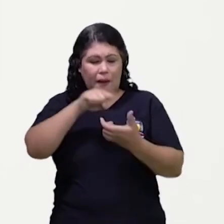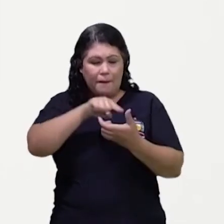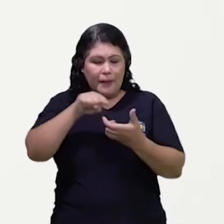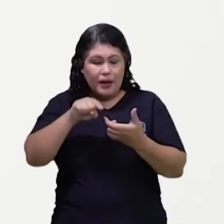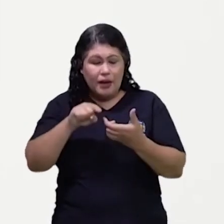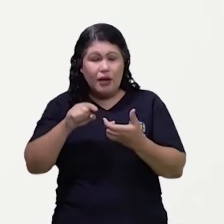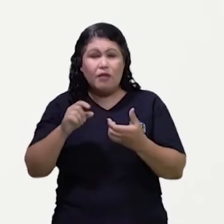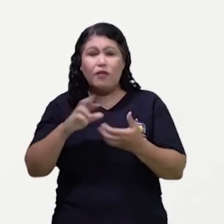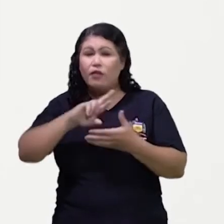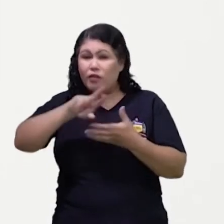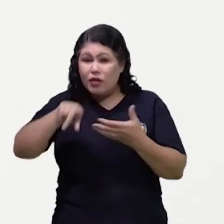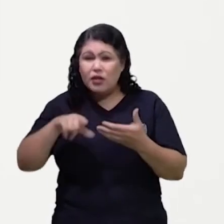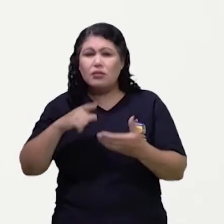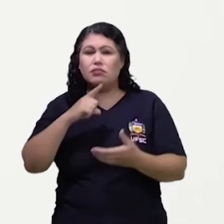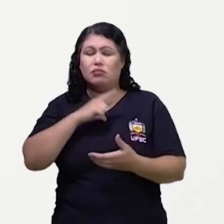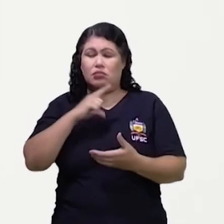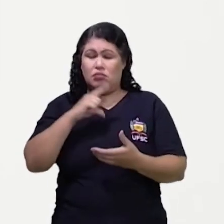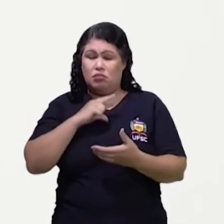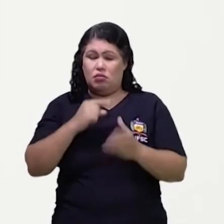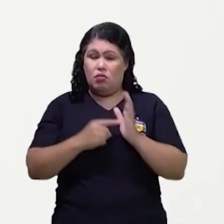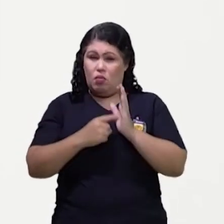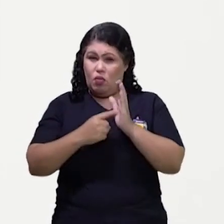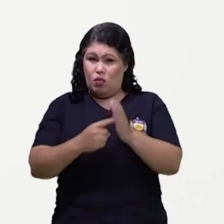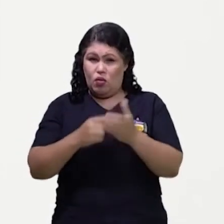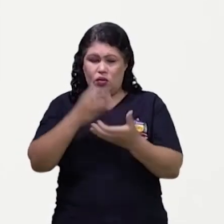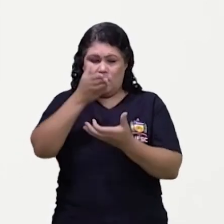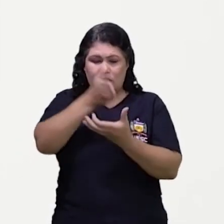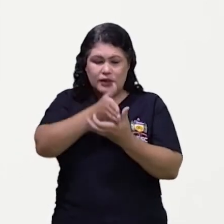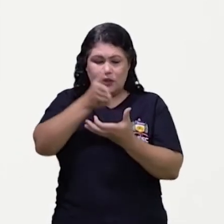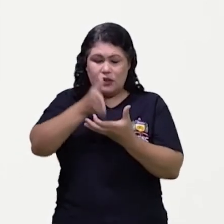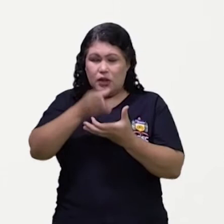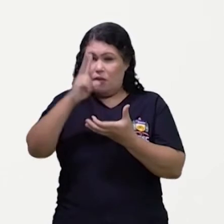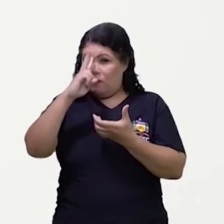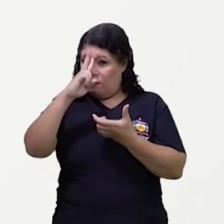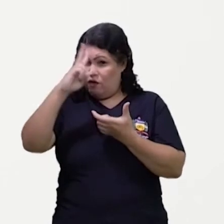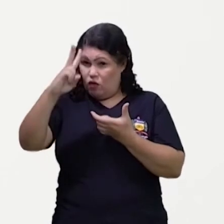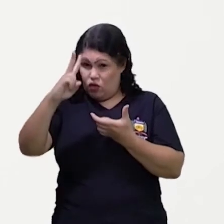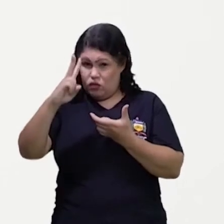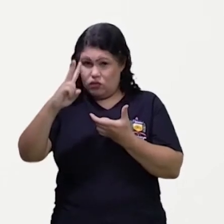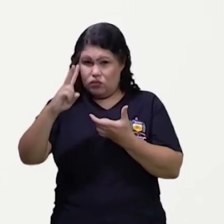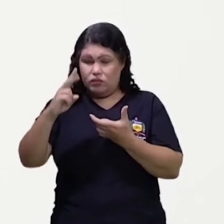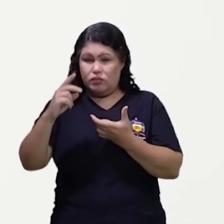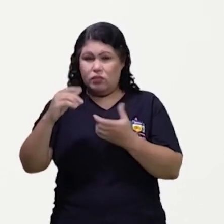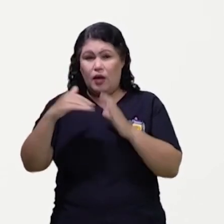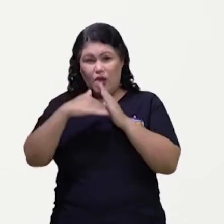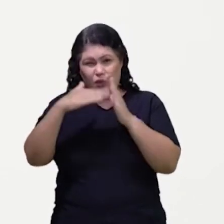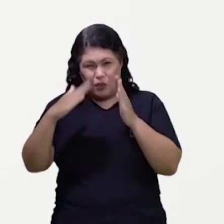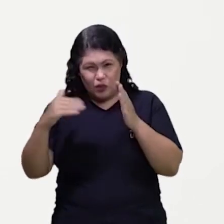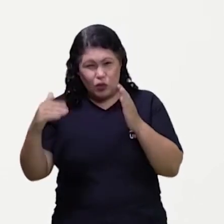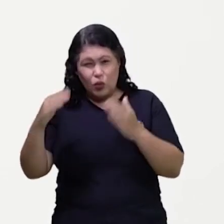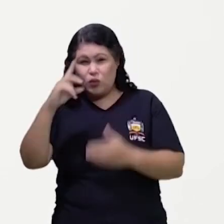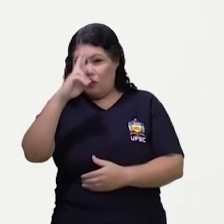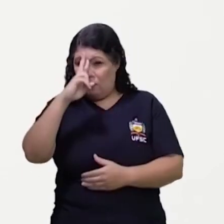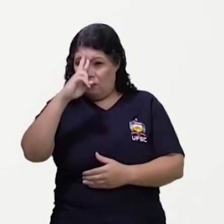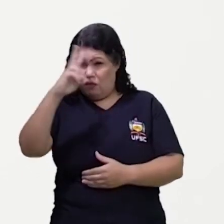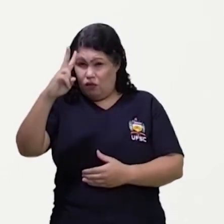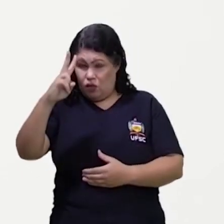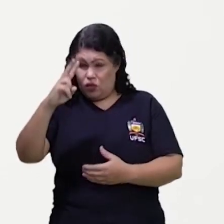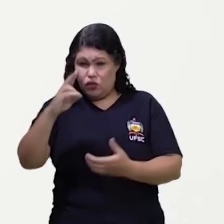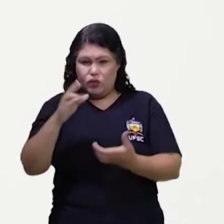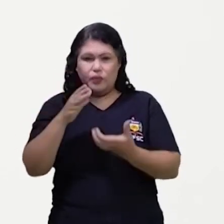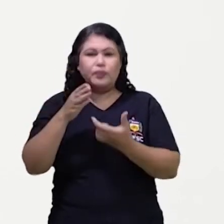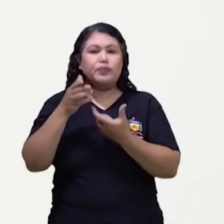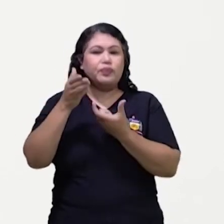sílaba tônica. Sílaba tônica é aquela que eu pronuncio mais forte. Ou seja, uma sílaba que é pronunciada com